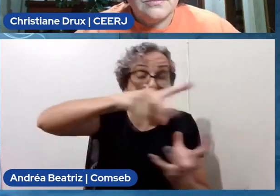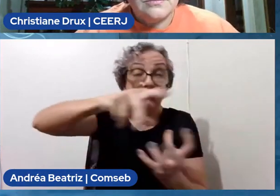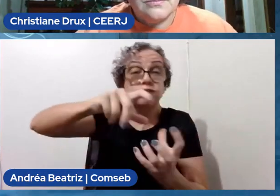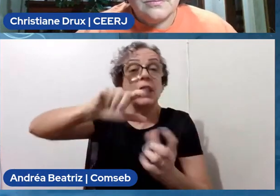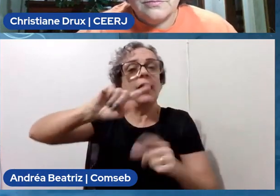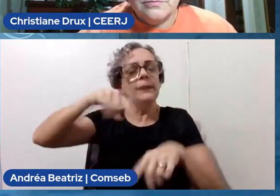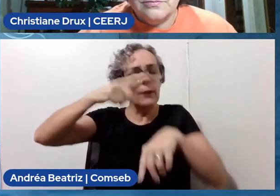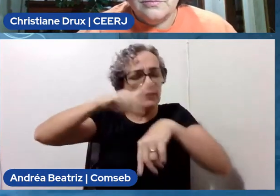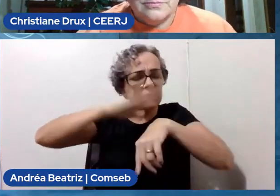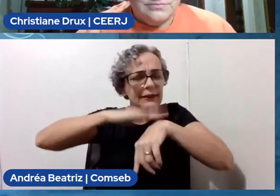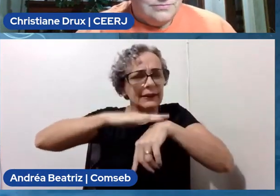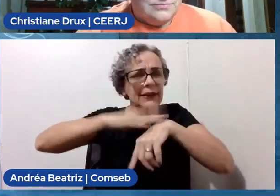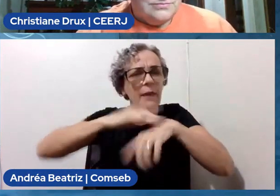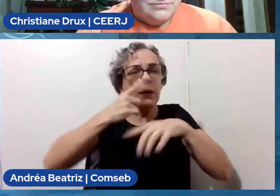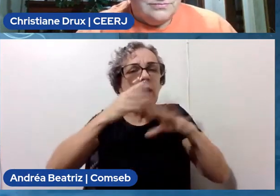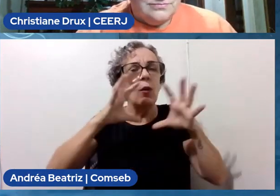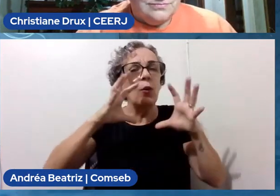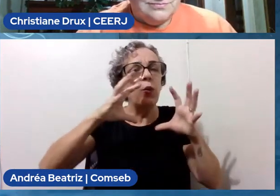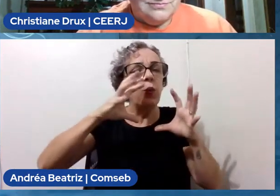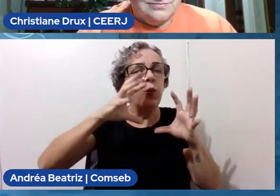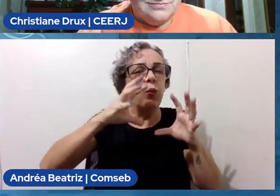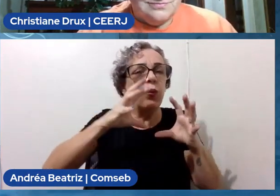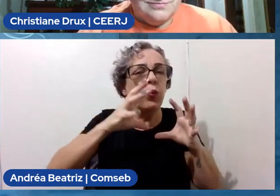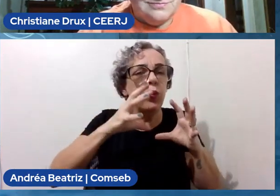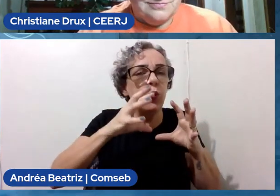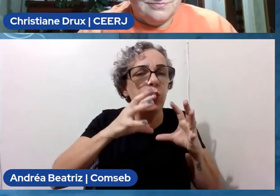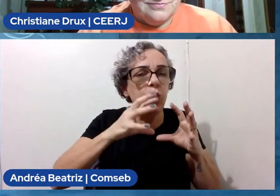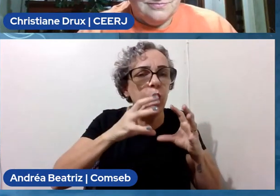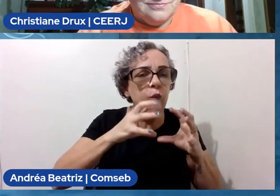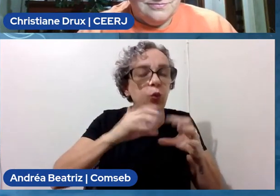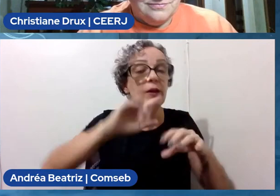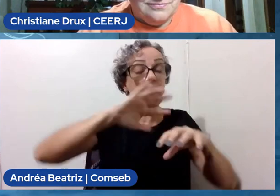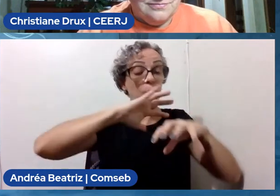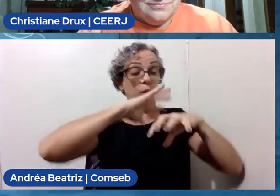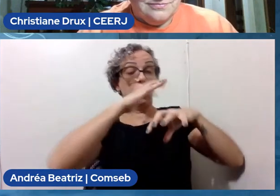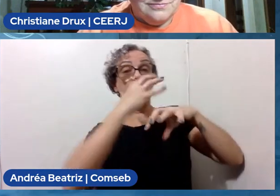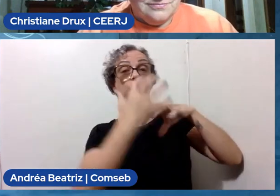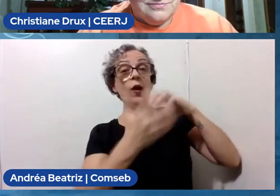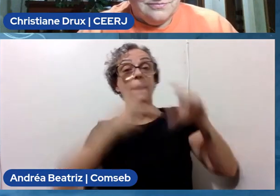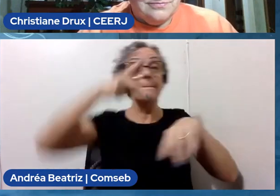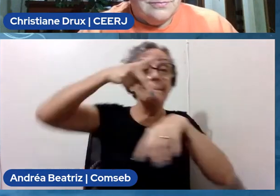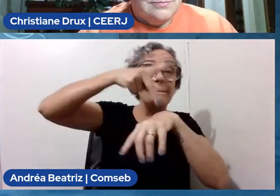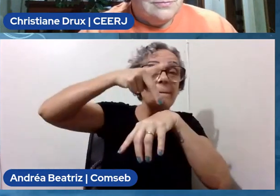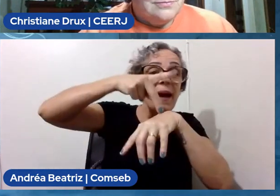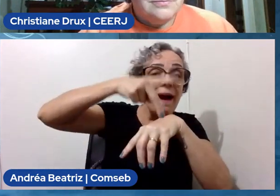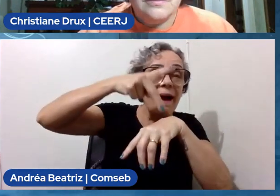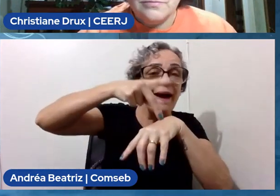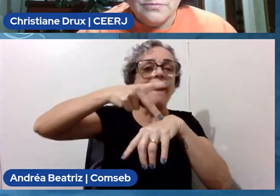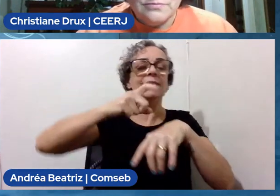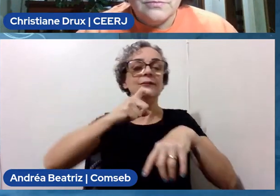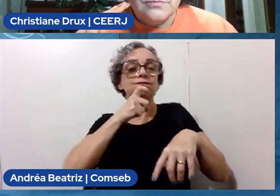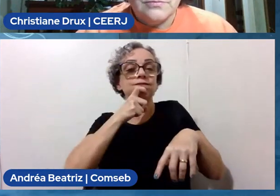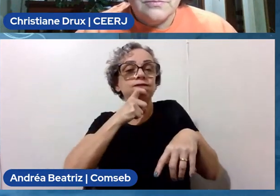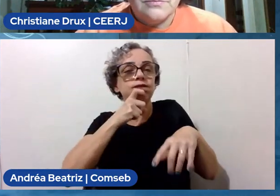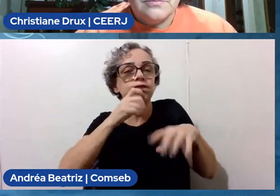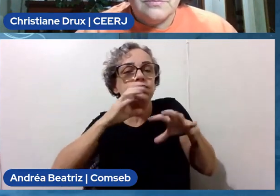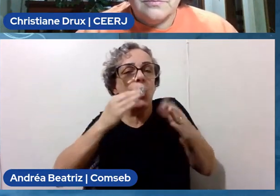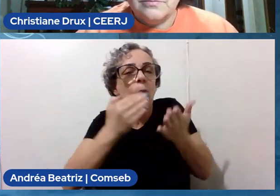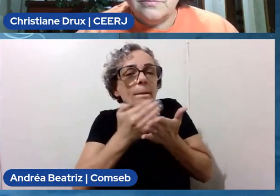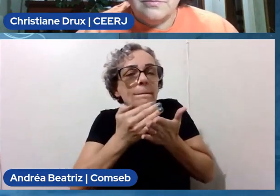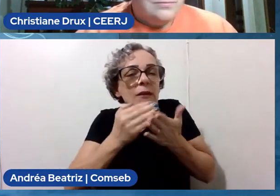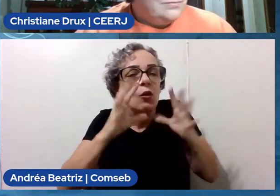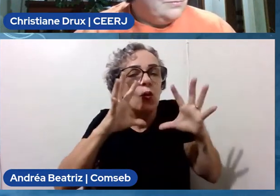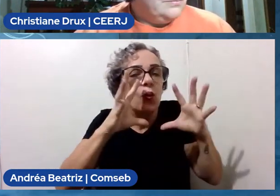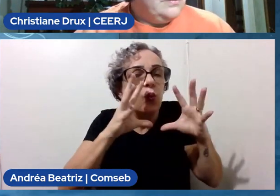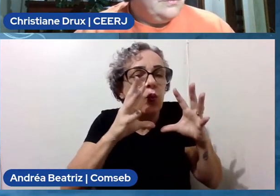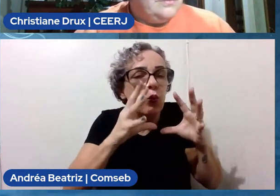de resfriamento, foi favorecendo o surgimento de uma camada de rocha, foi formando a superfície, o resfriamento, que foi eliminando alguns